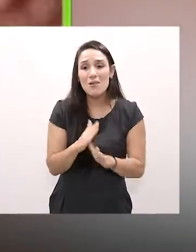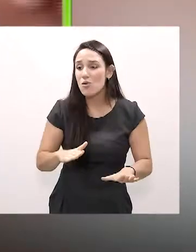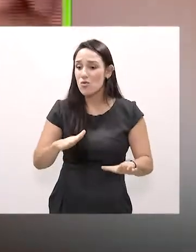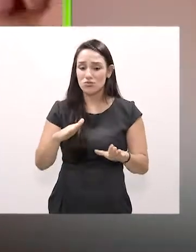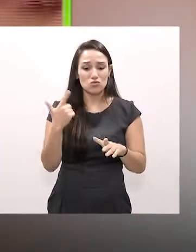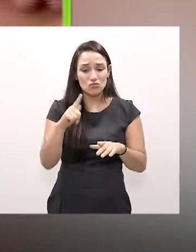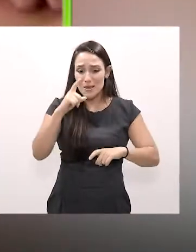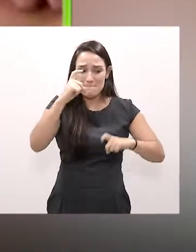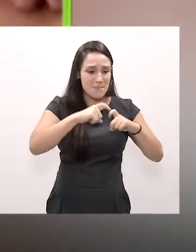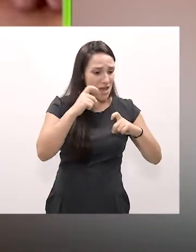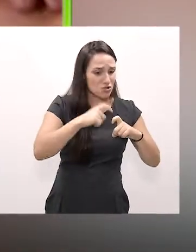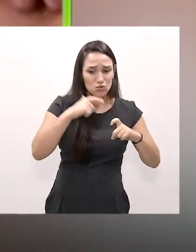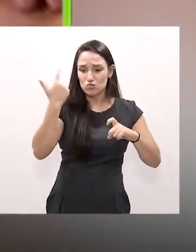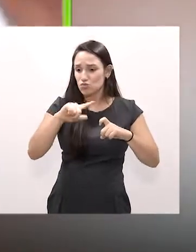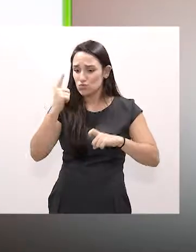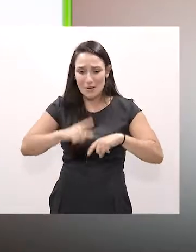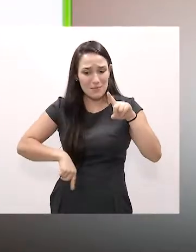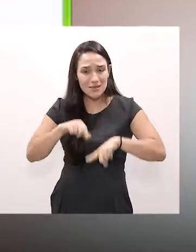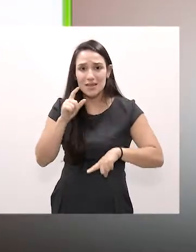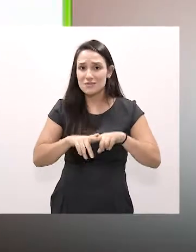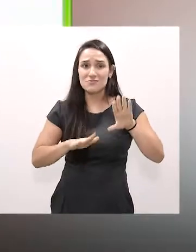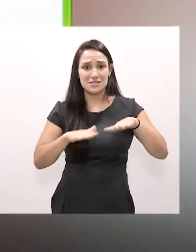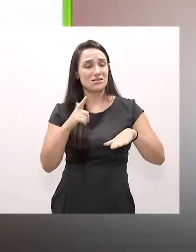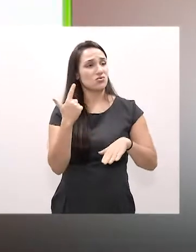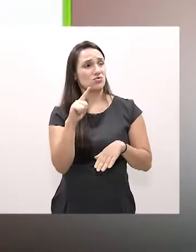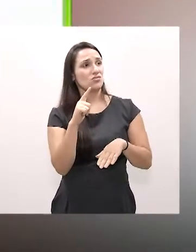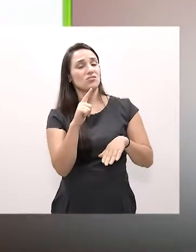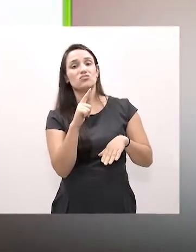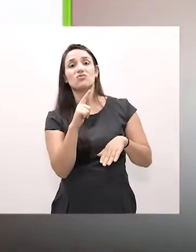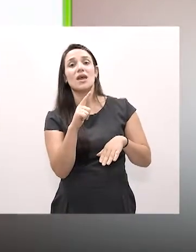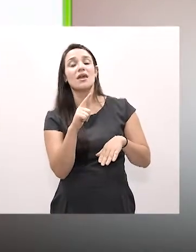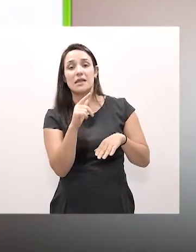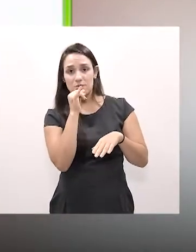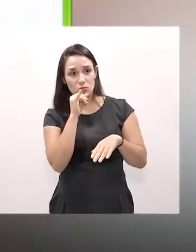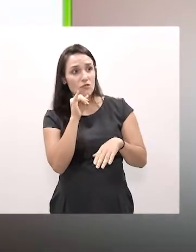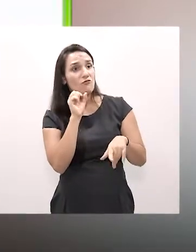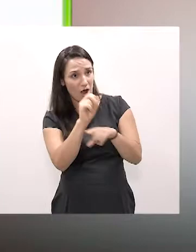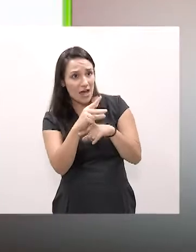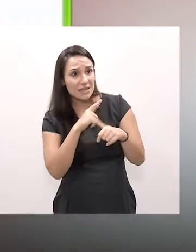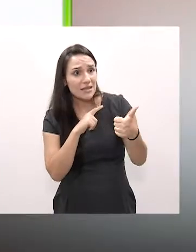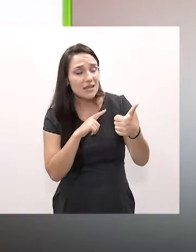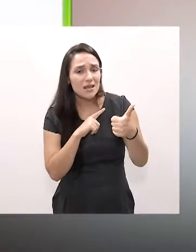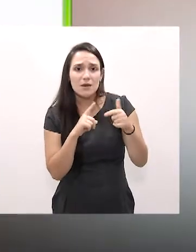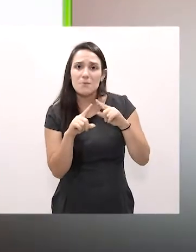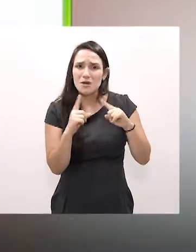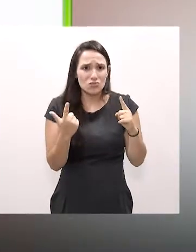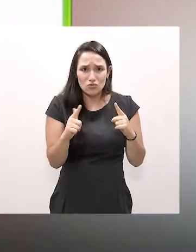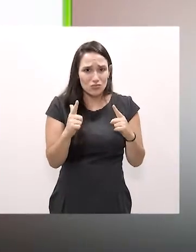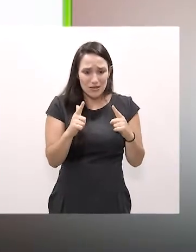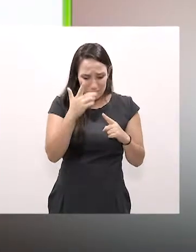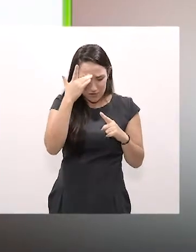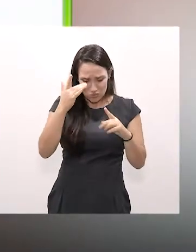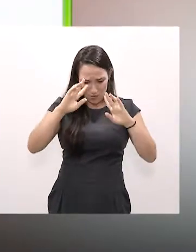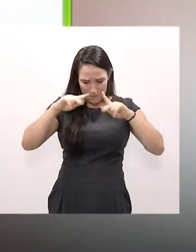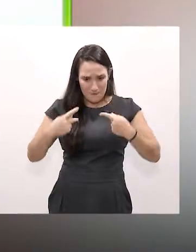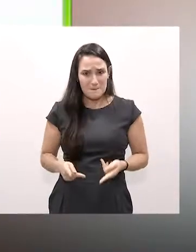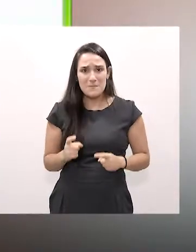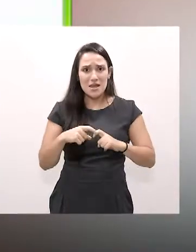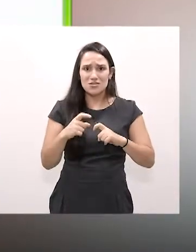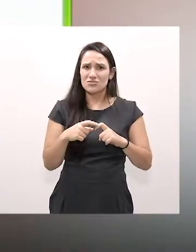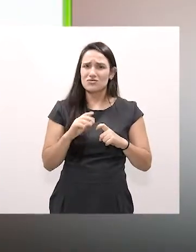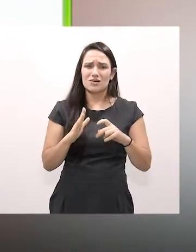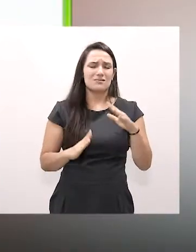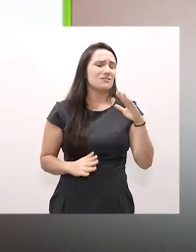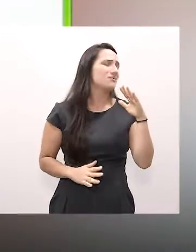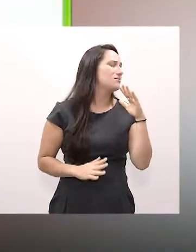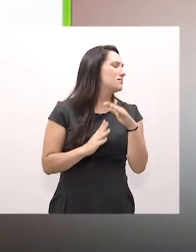do material humano. Mesmo que às vezes surjam as vagas, às vezes a gente não tem o material humano, senhor presidente.